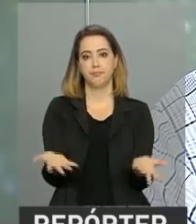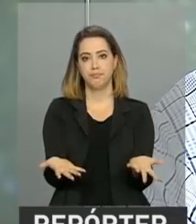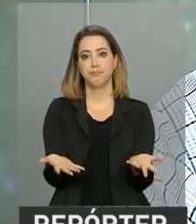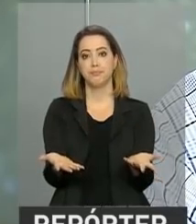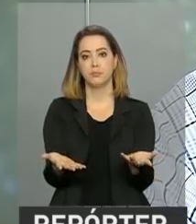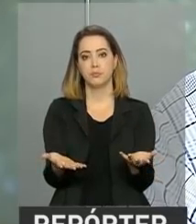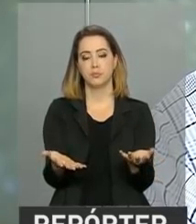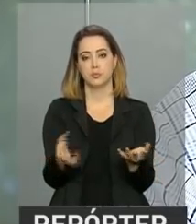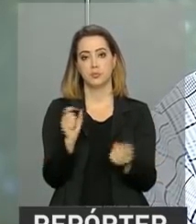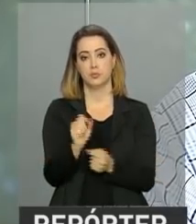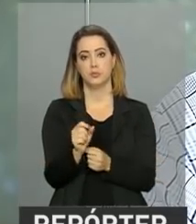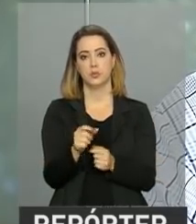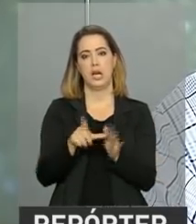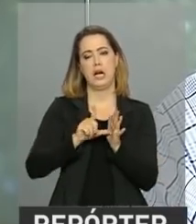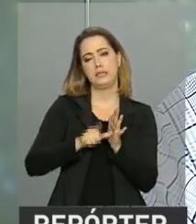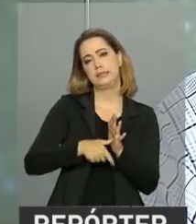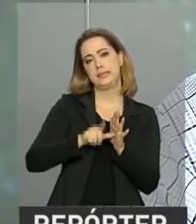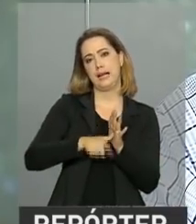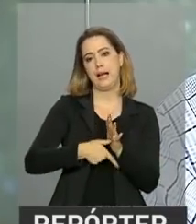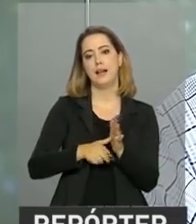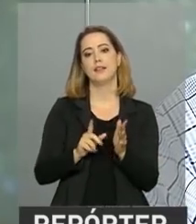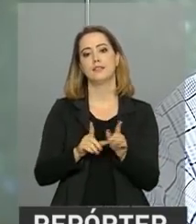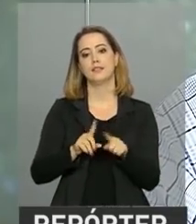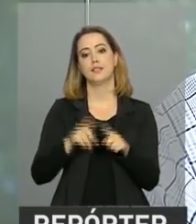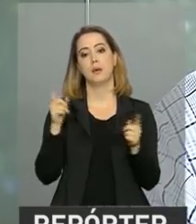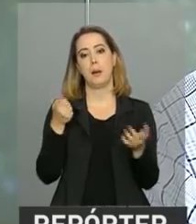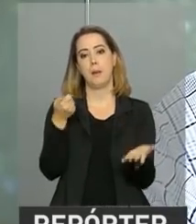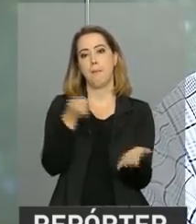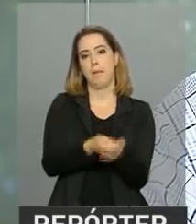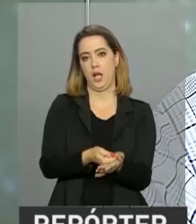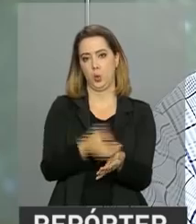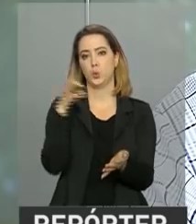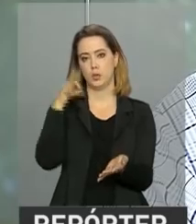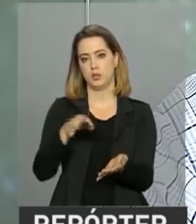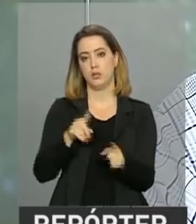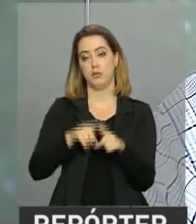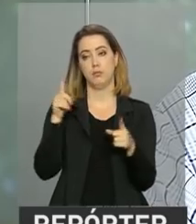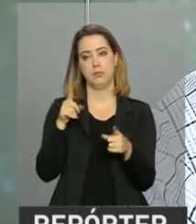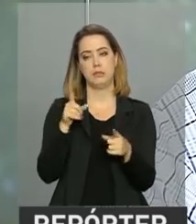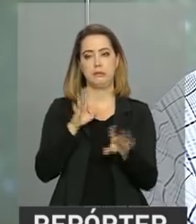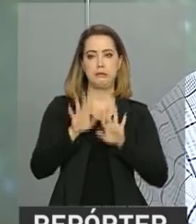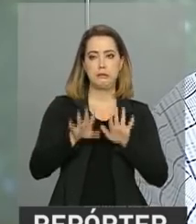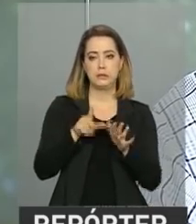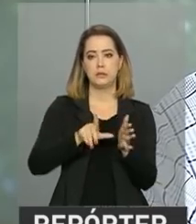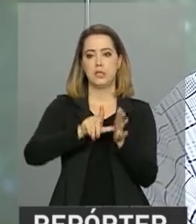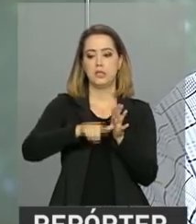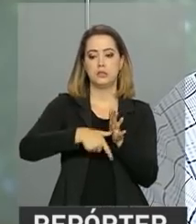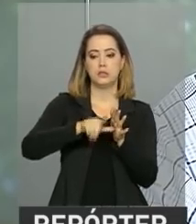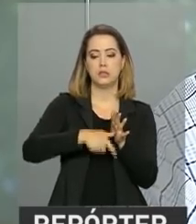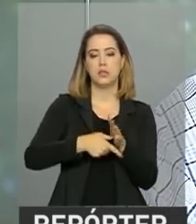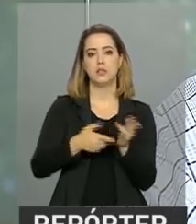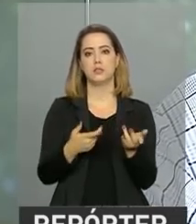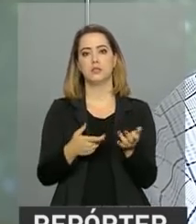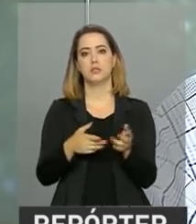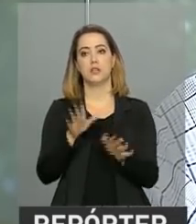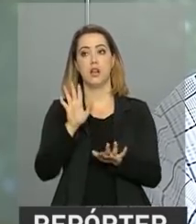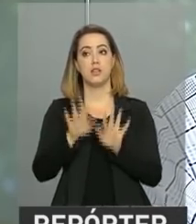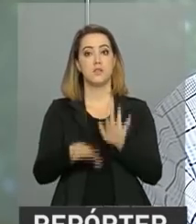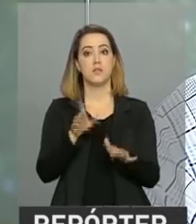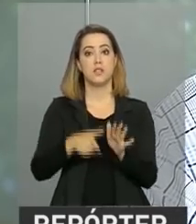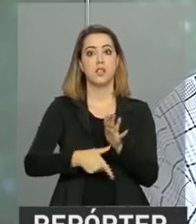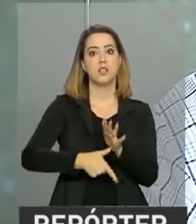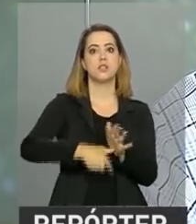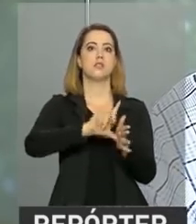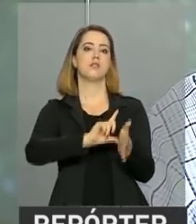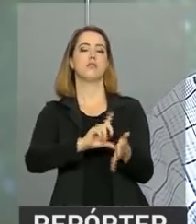é atrasa eu sempre pago mas apagou pago com atraso às vezes pago adiantado para uma coisa que não tem